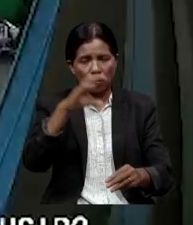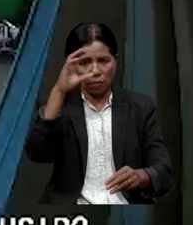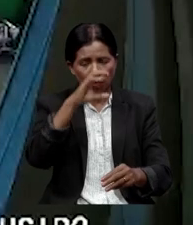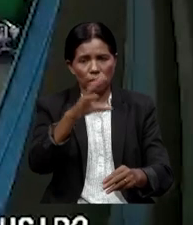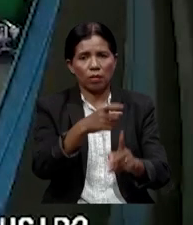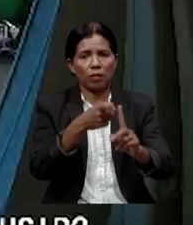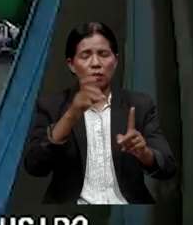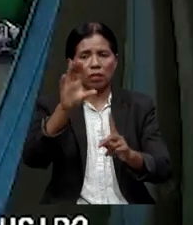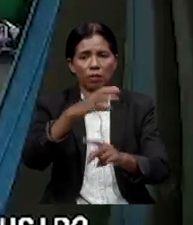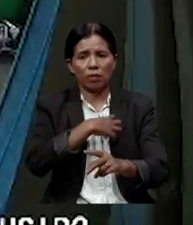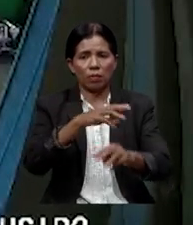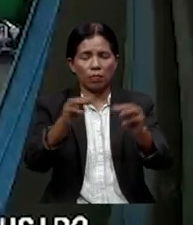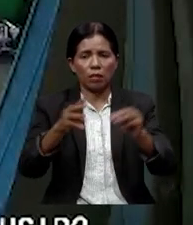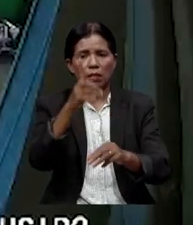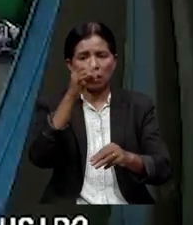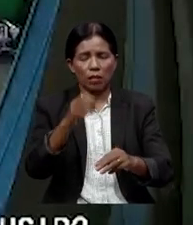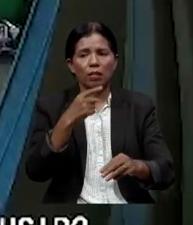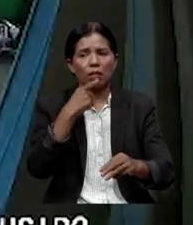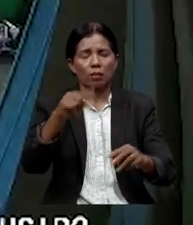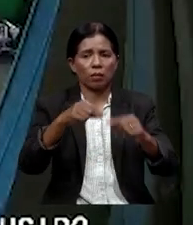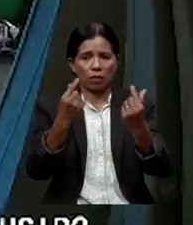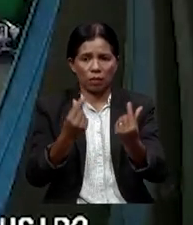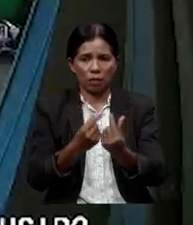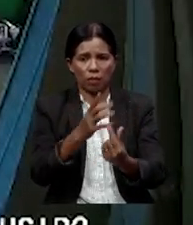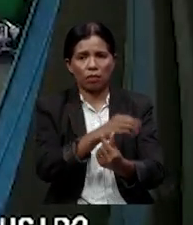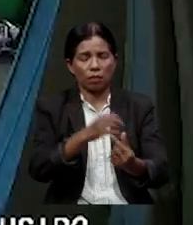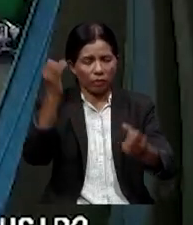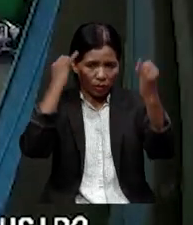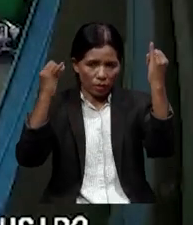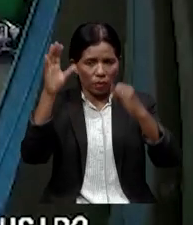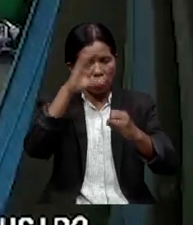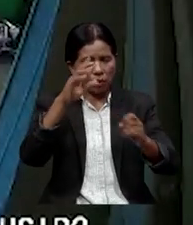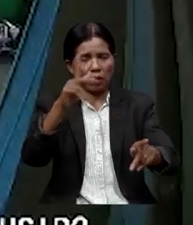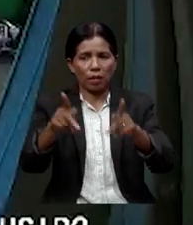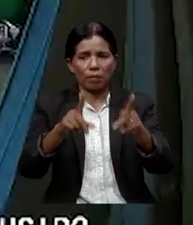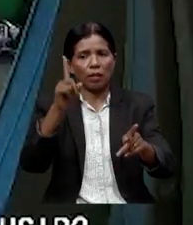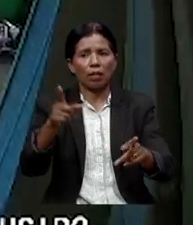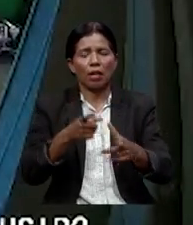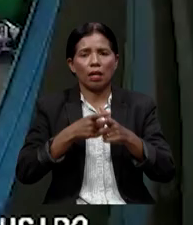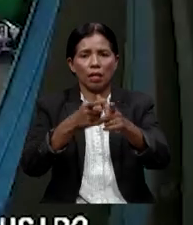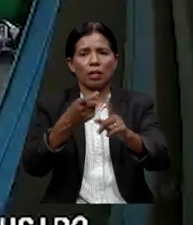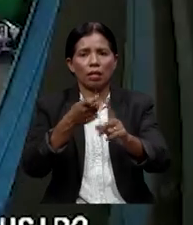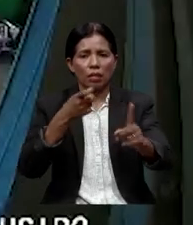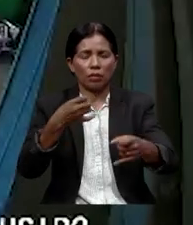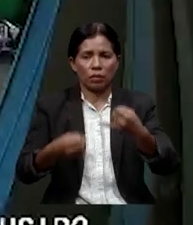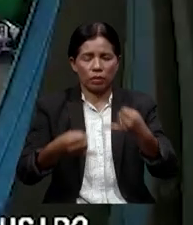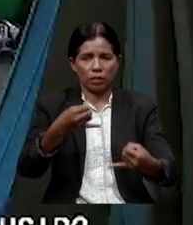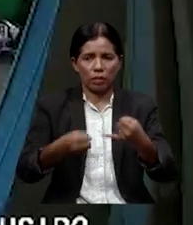russi comando penetele município dele, orienta uma equipa secreta de informação, onde busca ter suspeito na beha laises russi